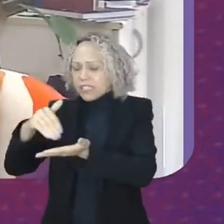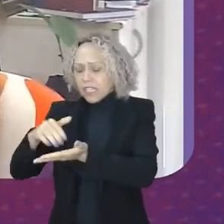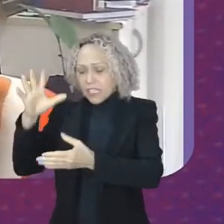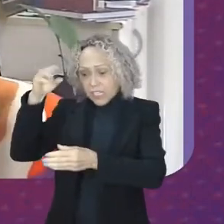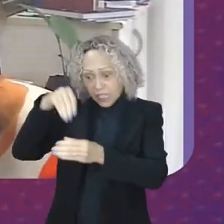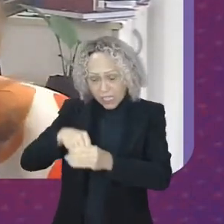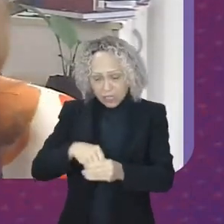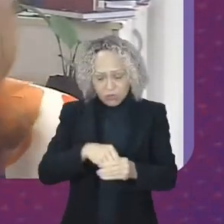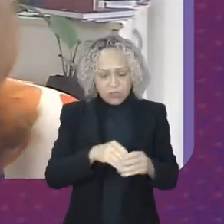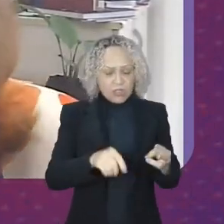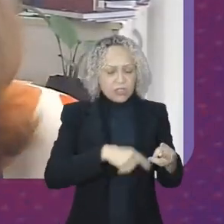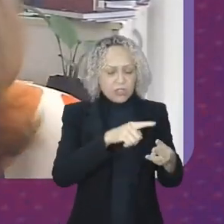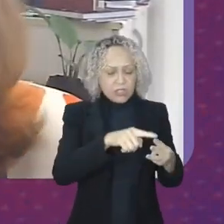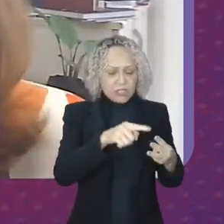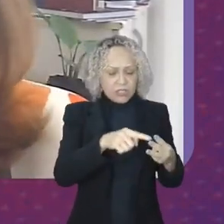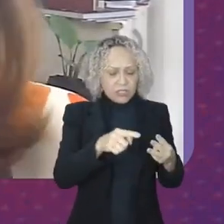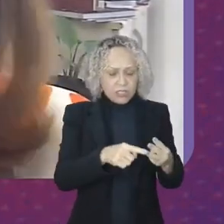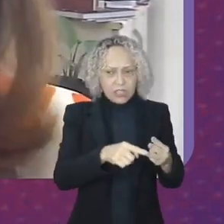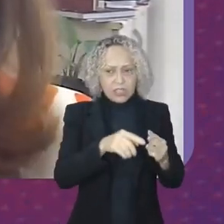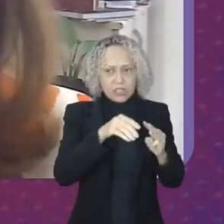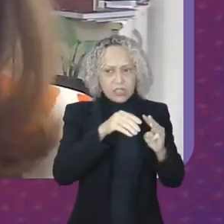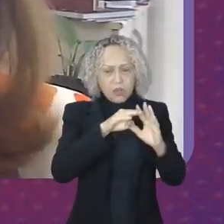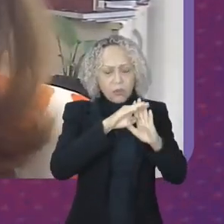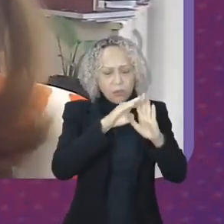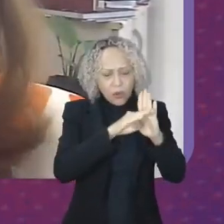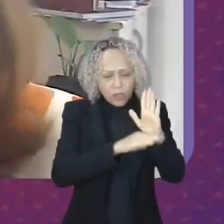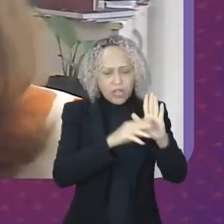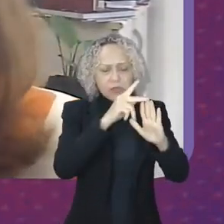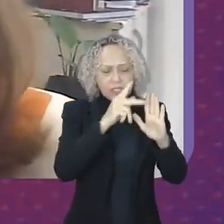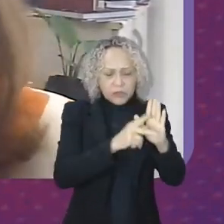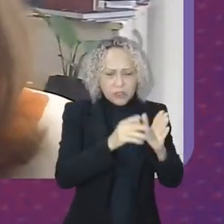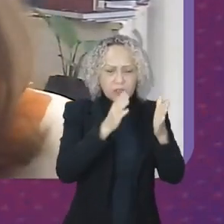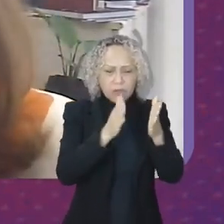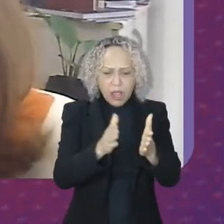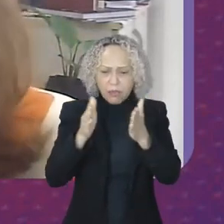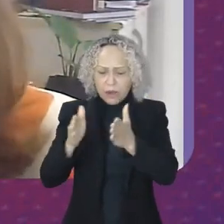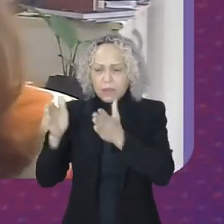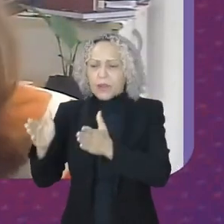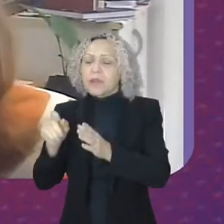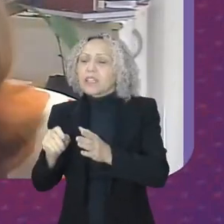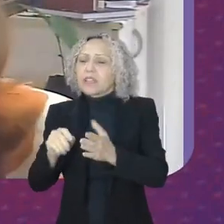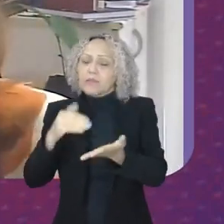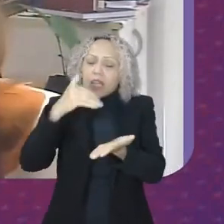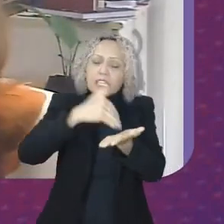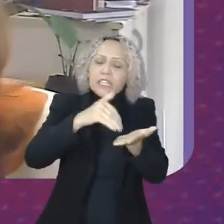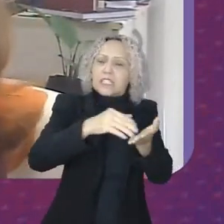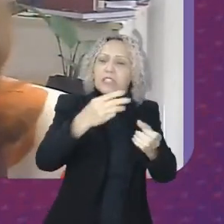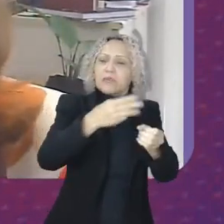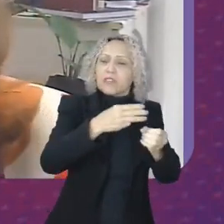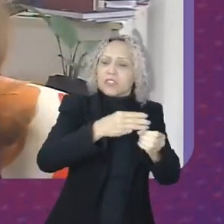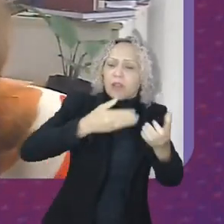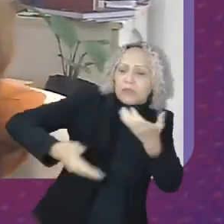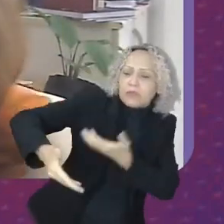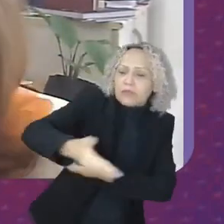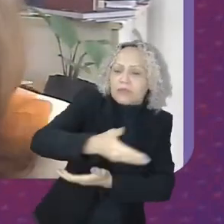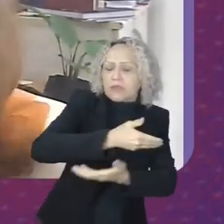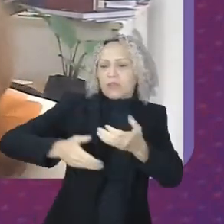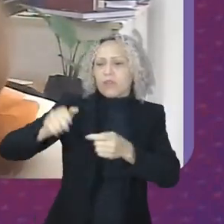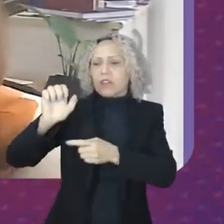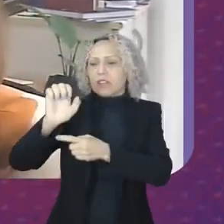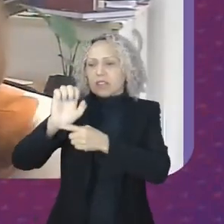programas, possam se fortalecer com parcerias com entidades internacionais e nacionais. E, por fim, nós temos